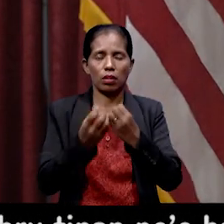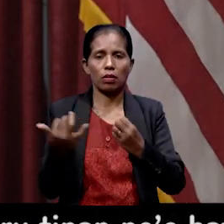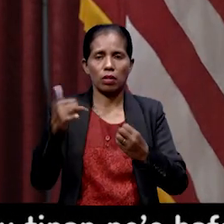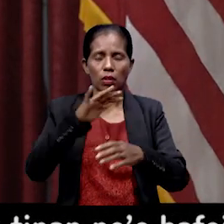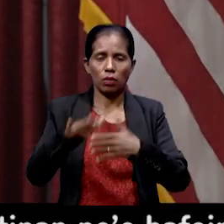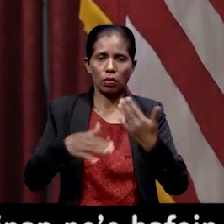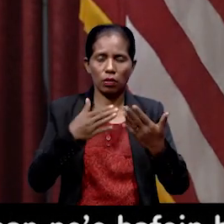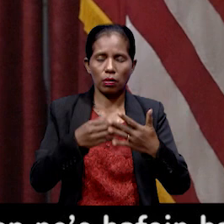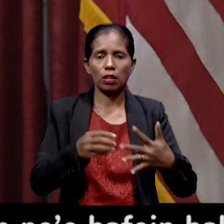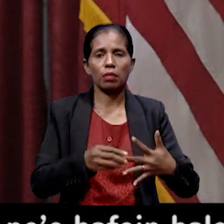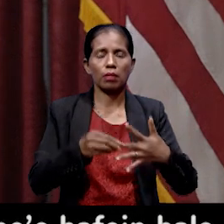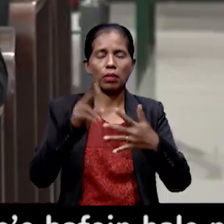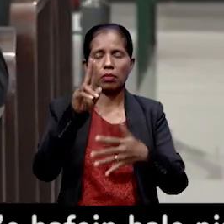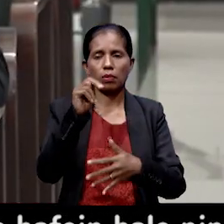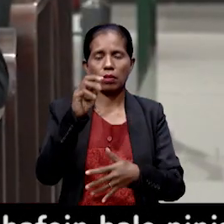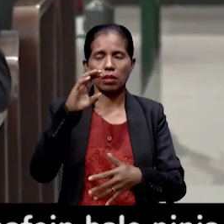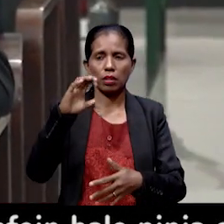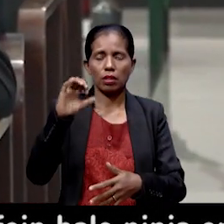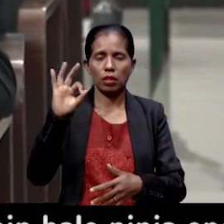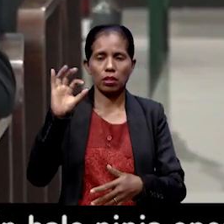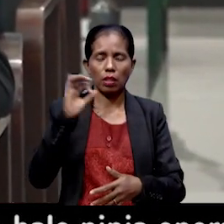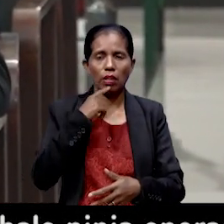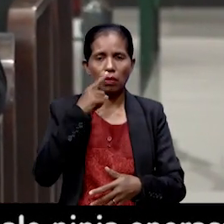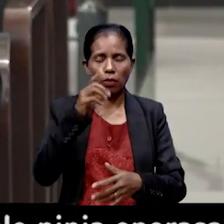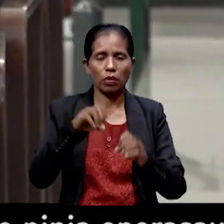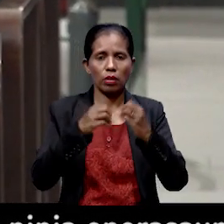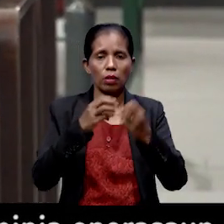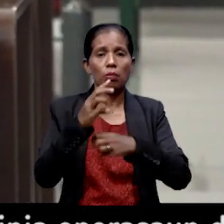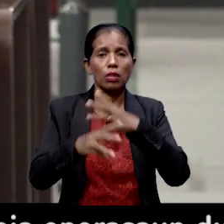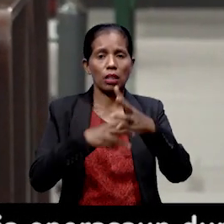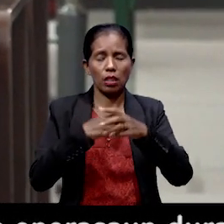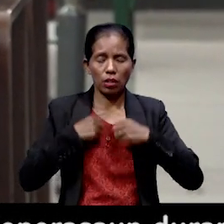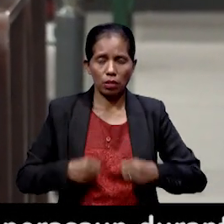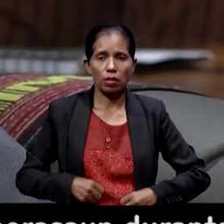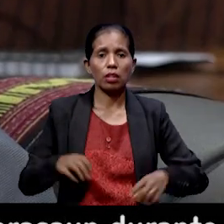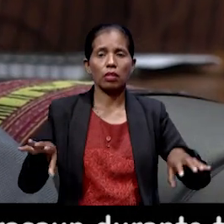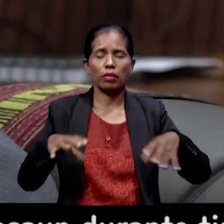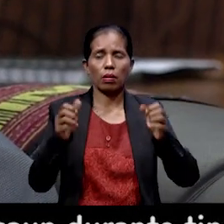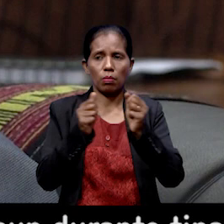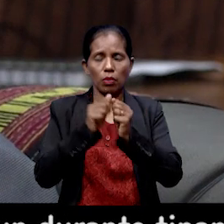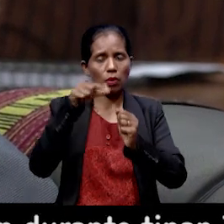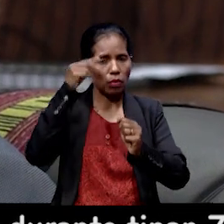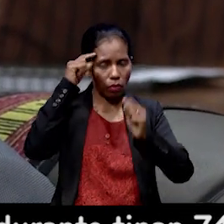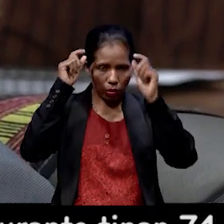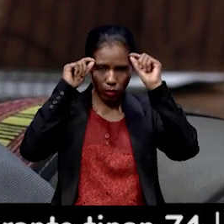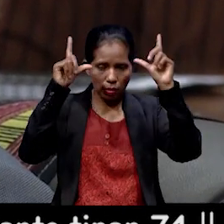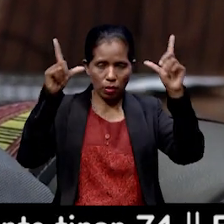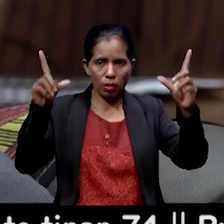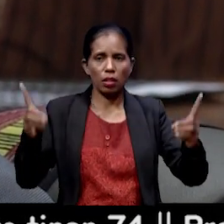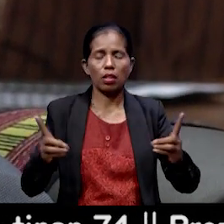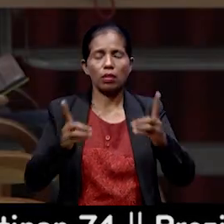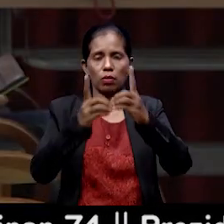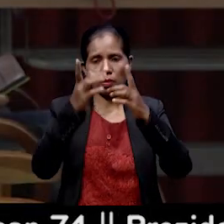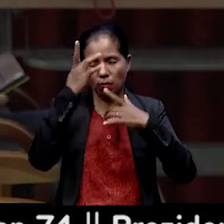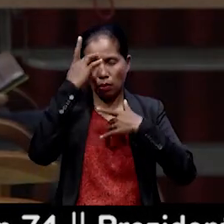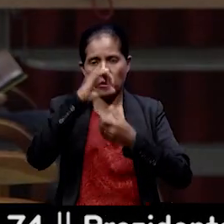Liuliu UNICEF ou USAID na Organização Mundial de Saúde nebe durante ne serviço ramuto com o governo Timor-Leste luta sobre a